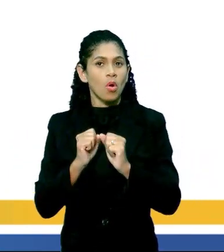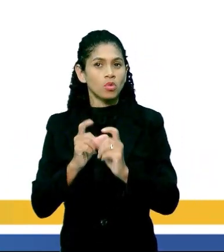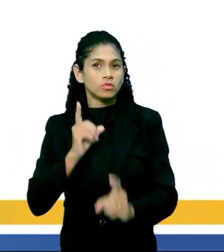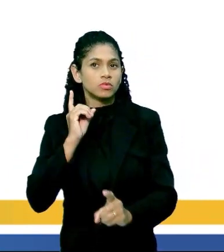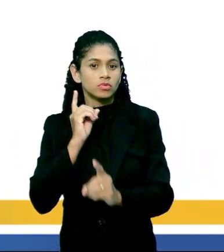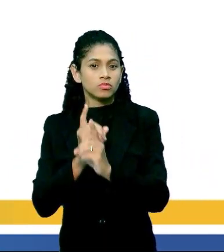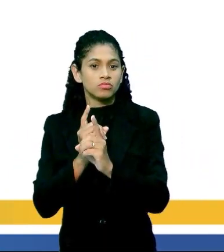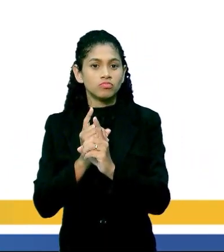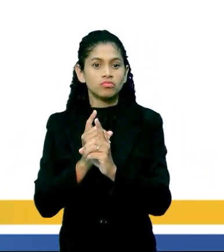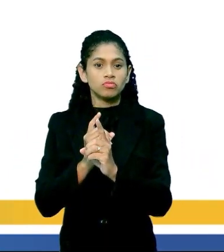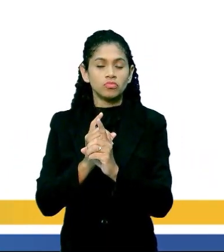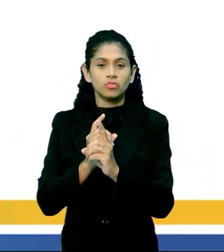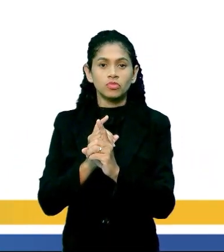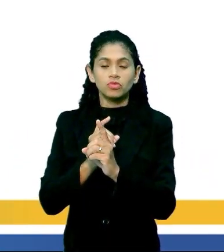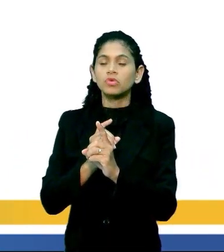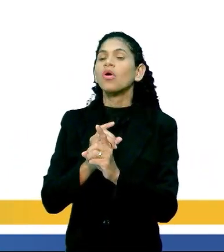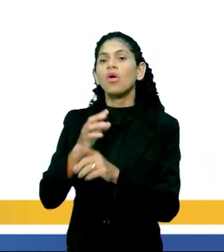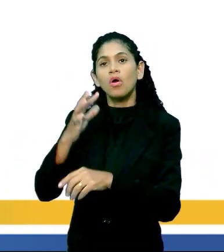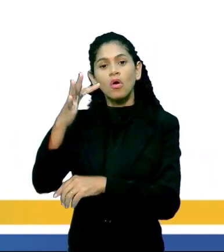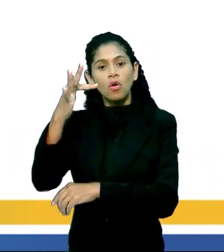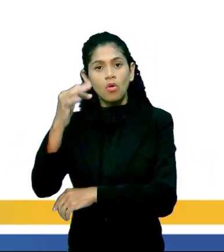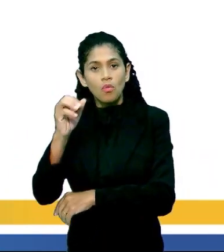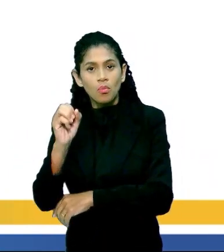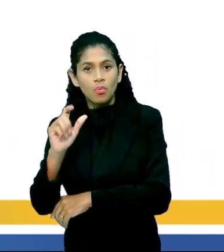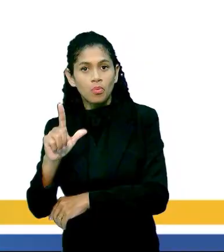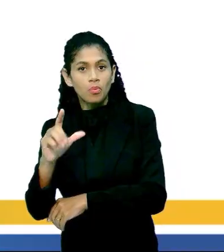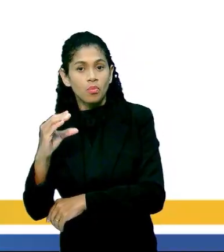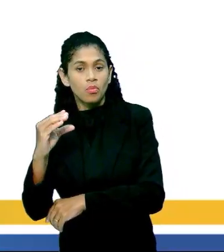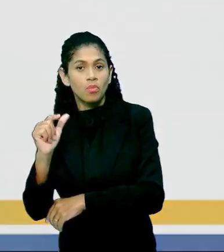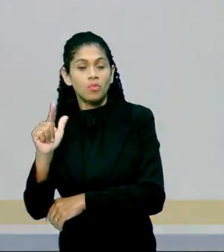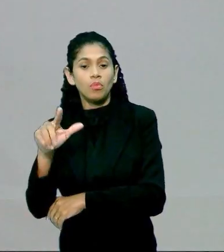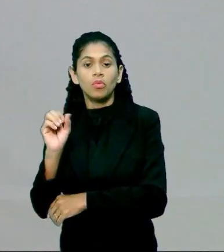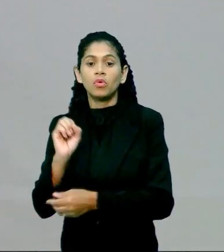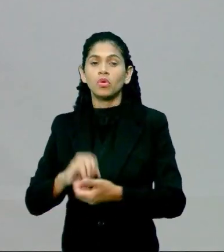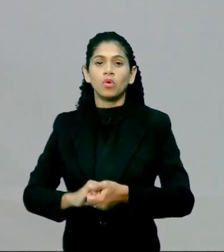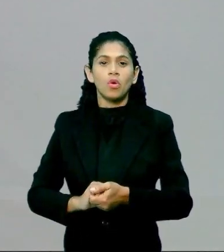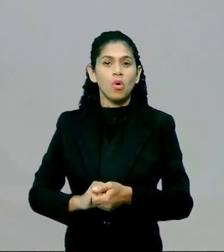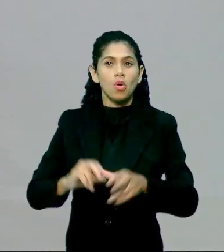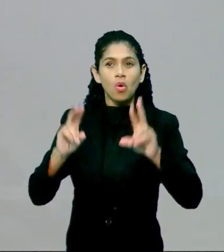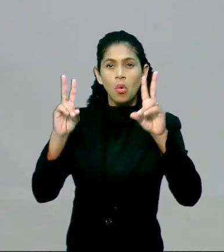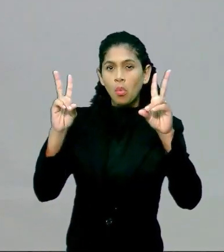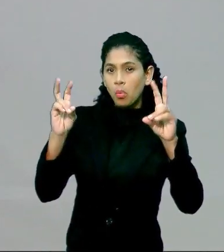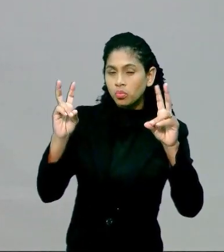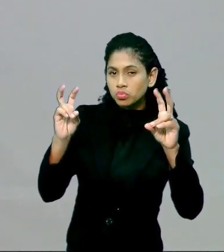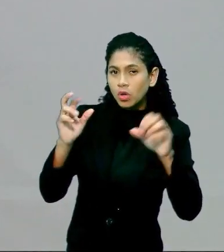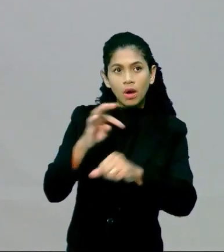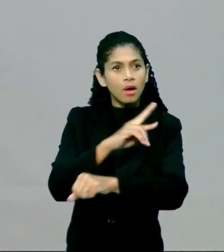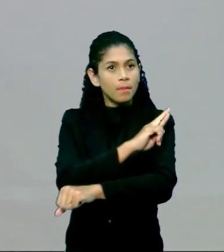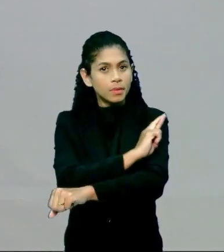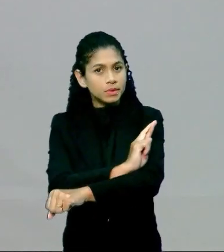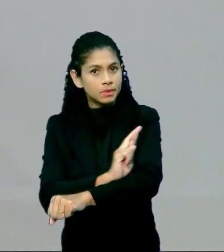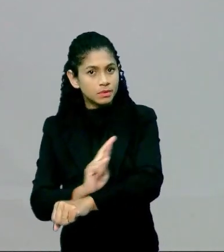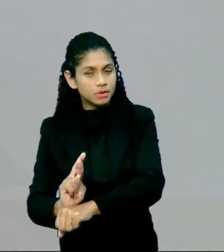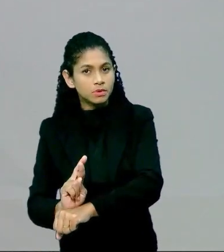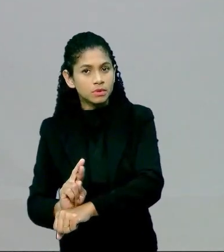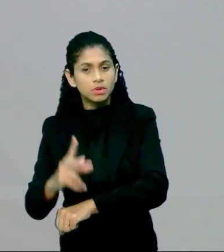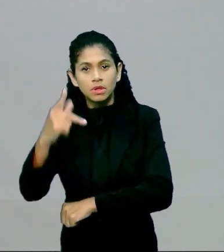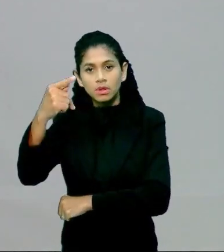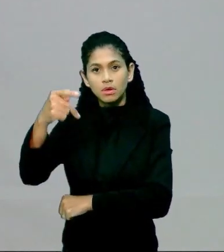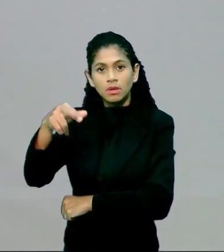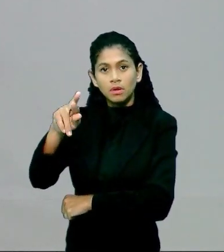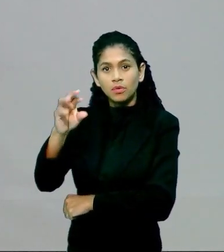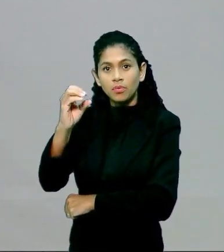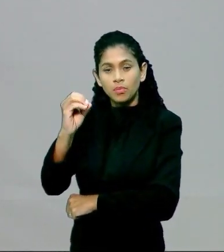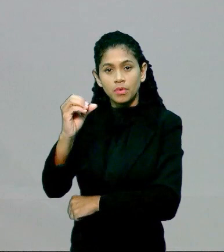encontrar o folclore brasileiro, um tema religioso, o profano, palavrinha nova. Você sabe o que é profano? Profano são